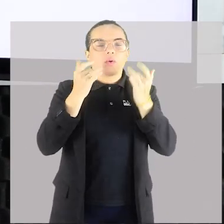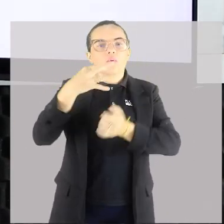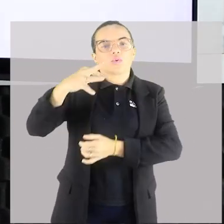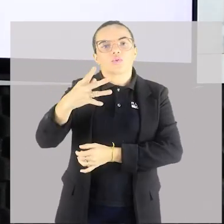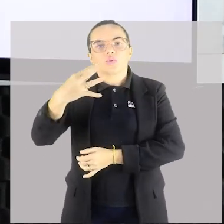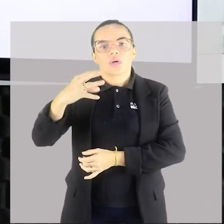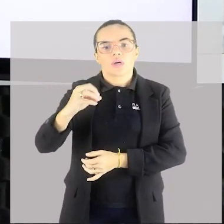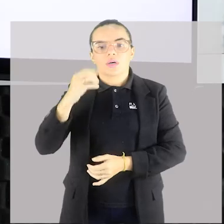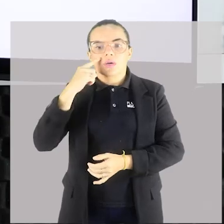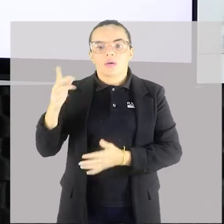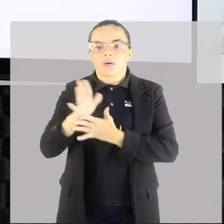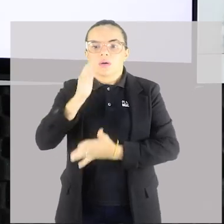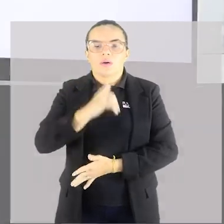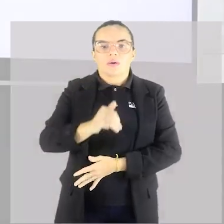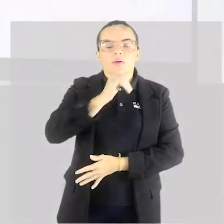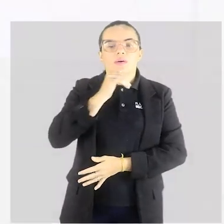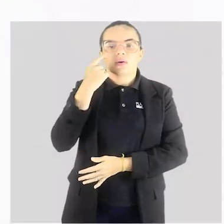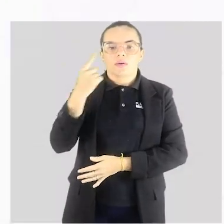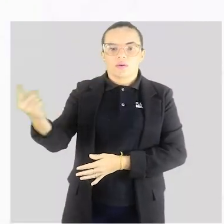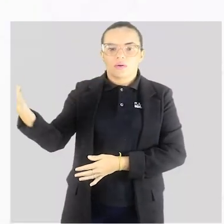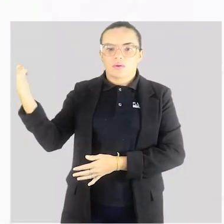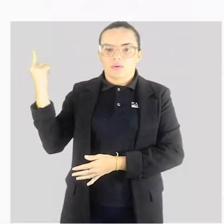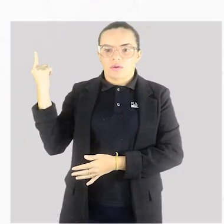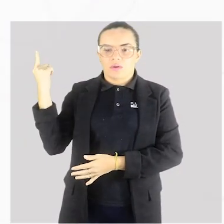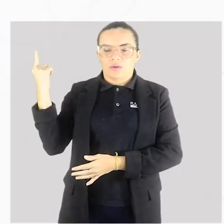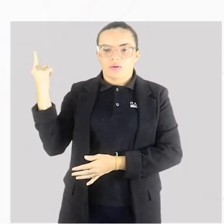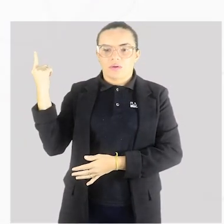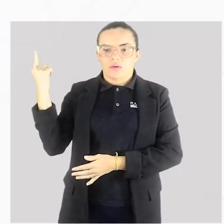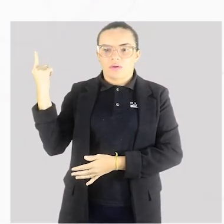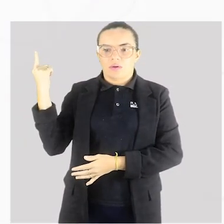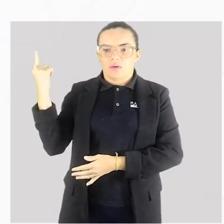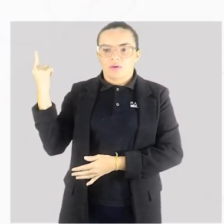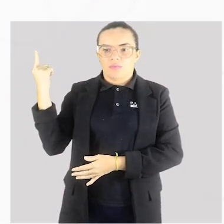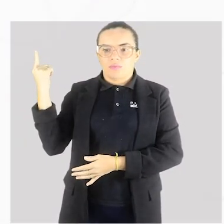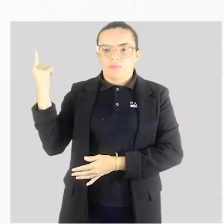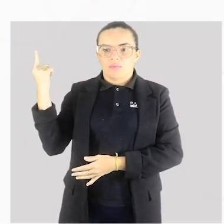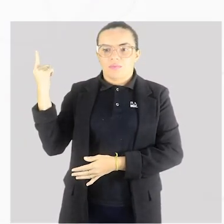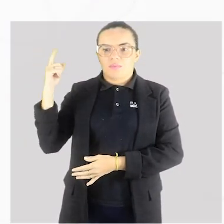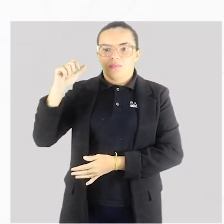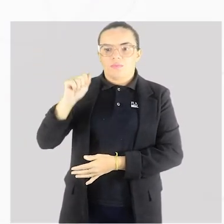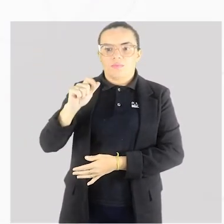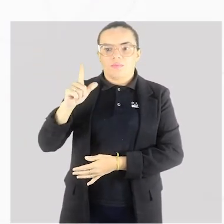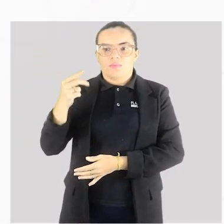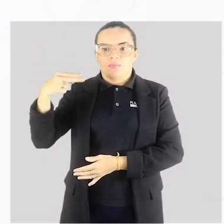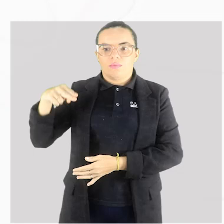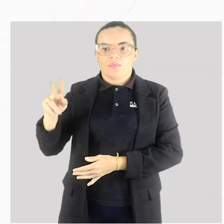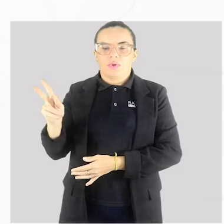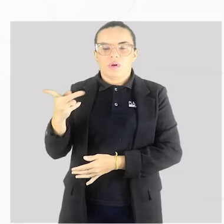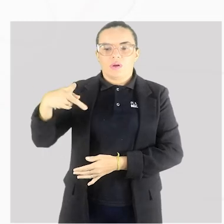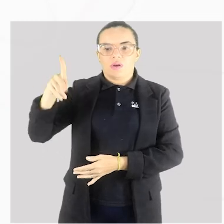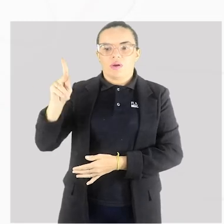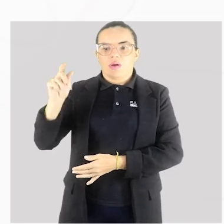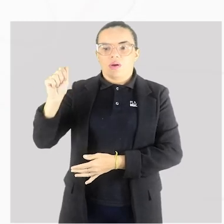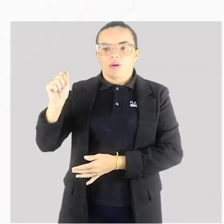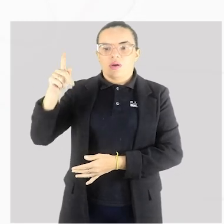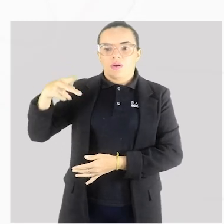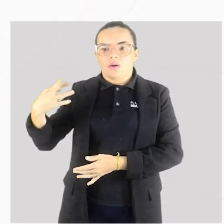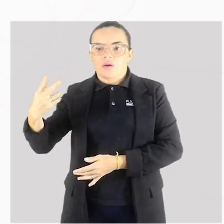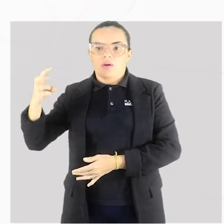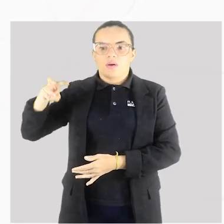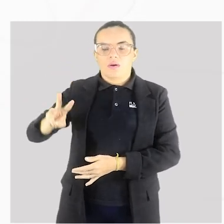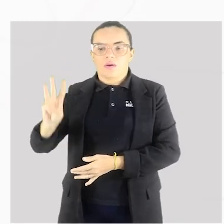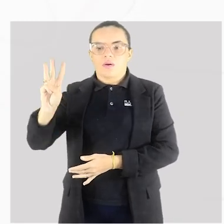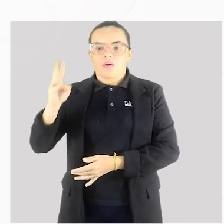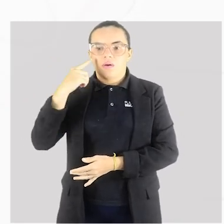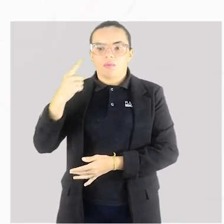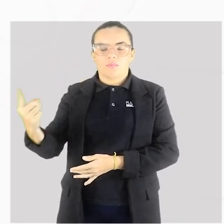né? Exemplo, a gente vai falar muito do Alan Caprow, né? A gente lê Alan Caprow, mas a pronúncia seria Alan